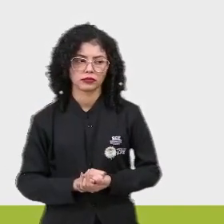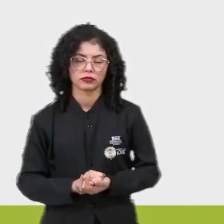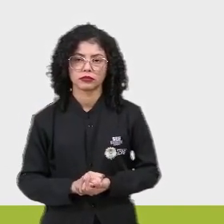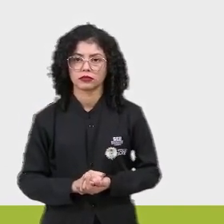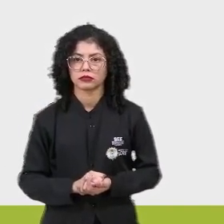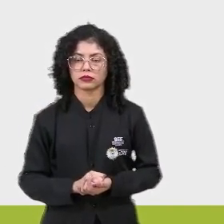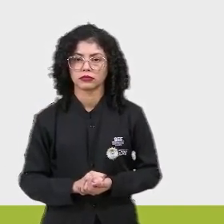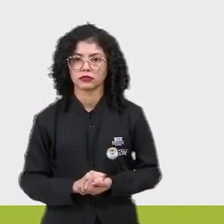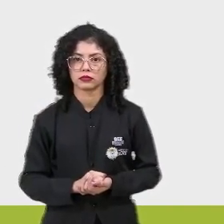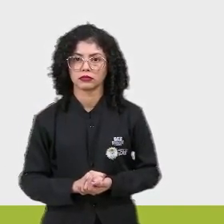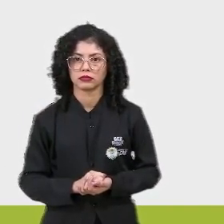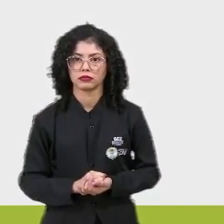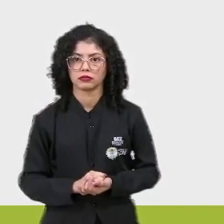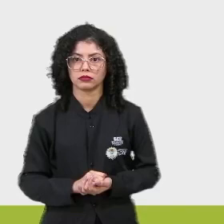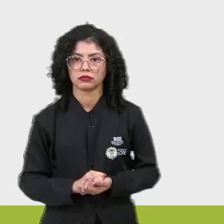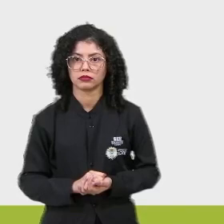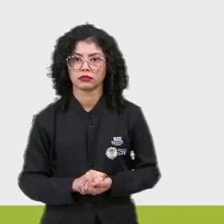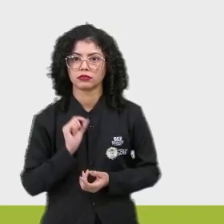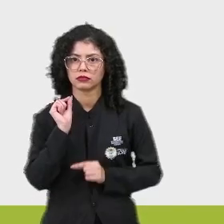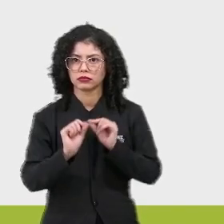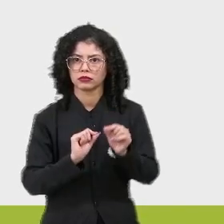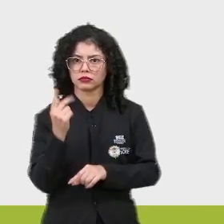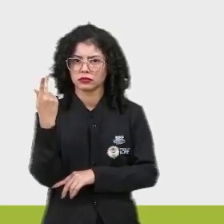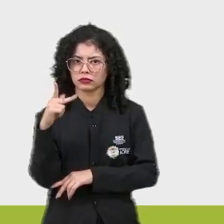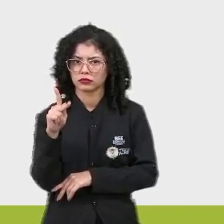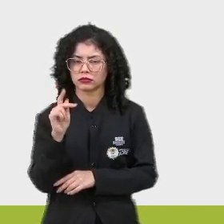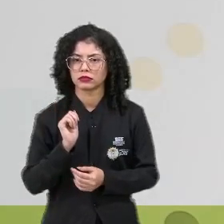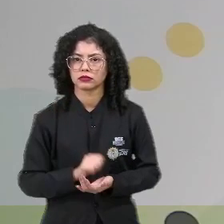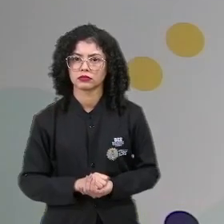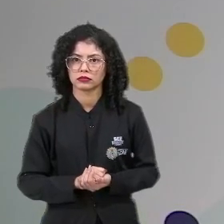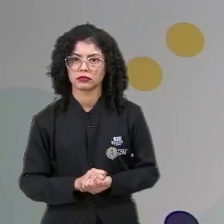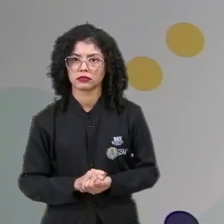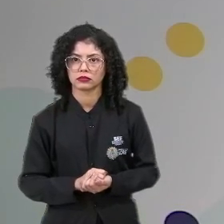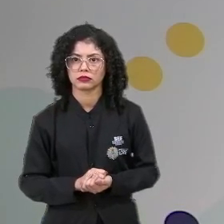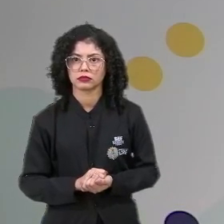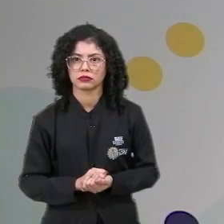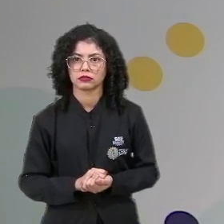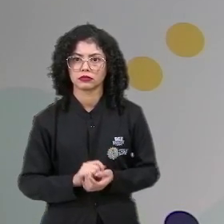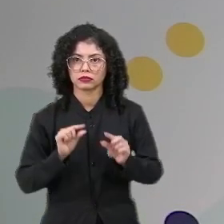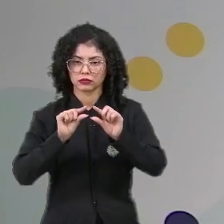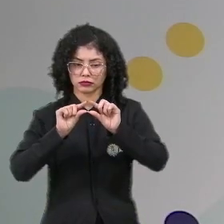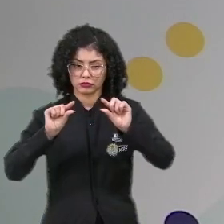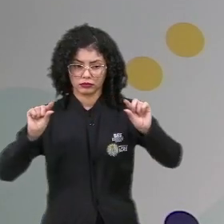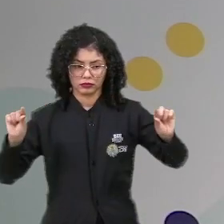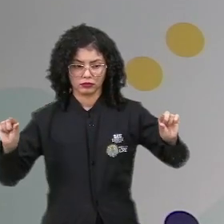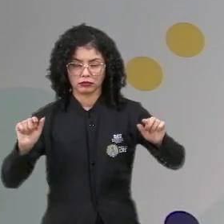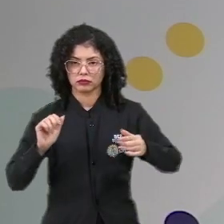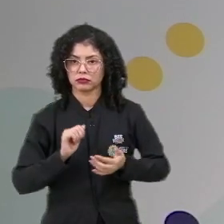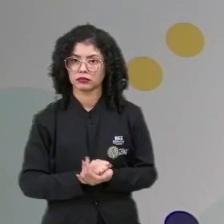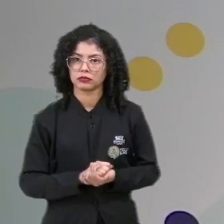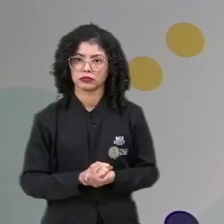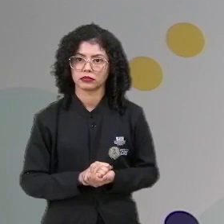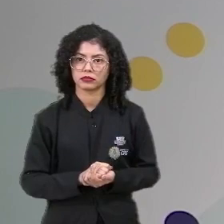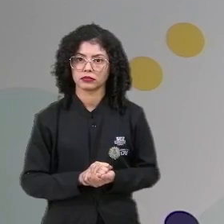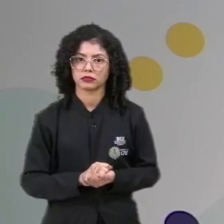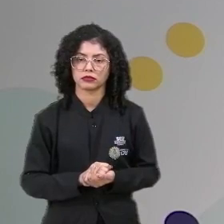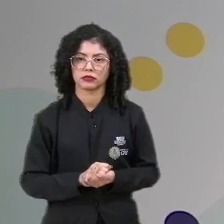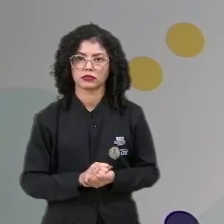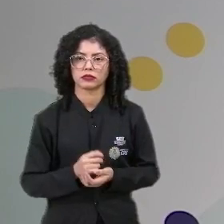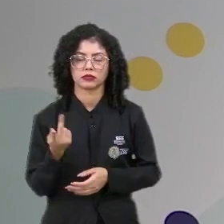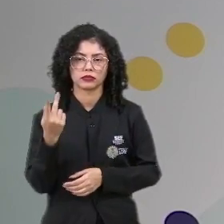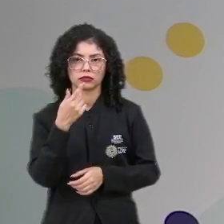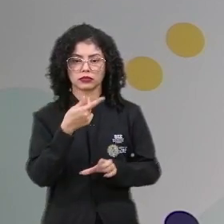que lembrar aí, o que é período? Período são as linhas da tabela